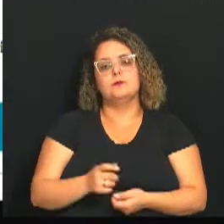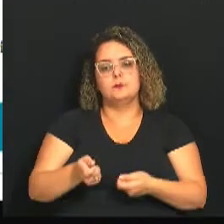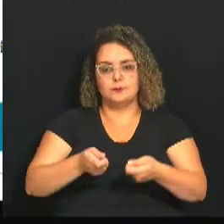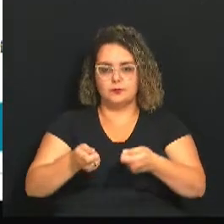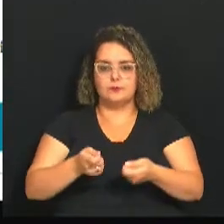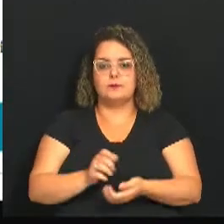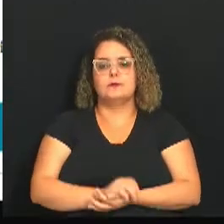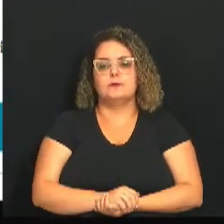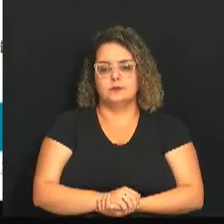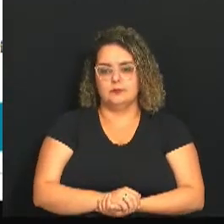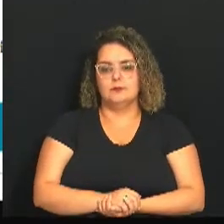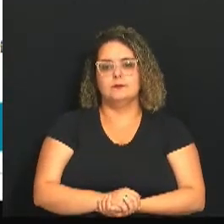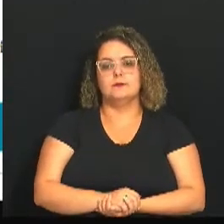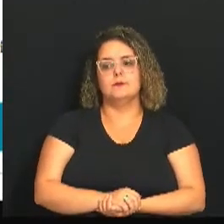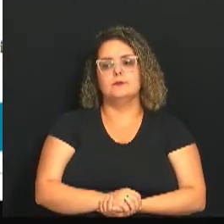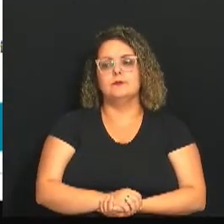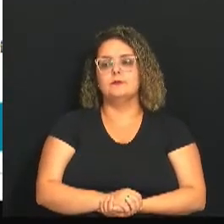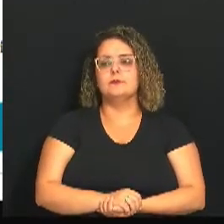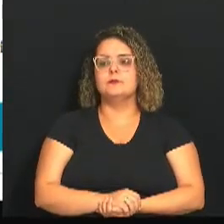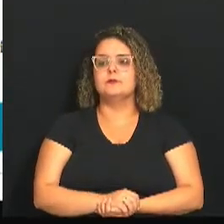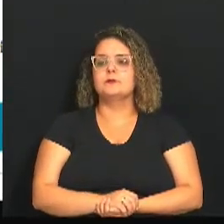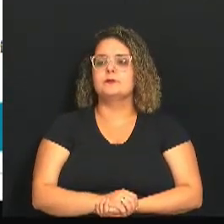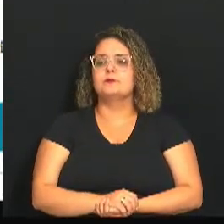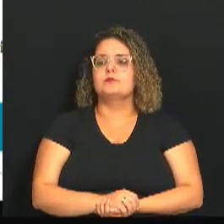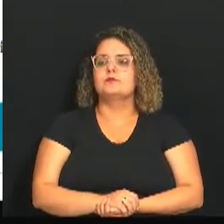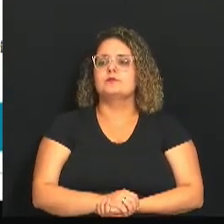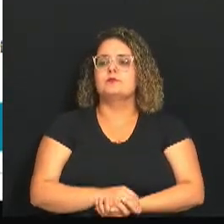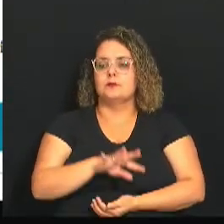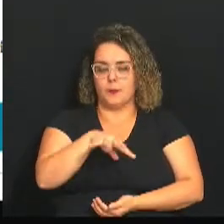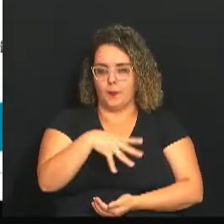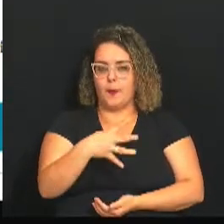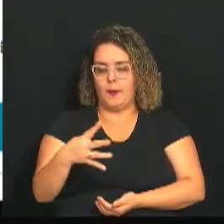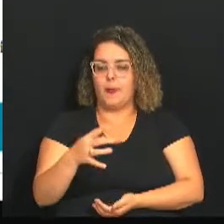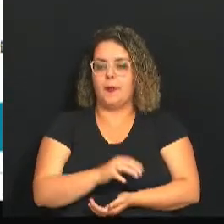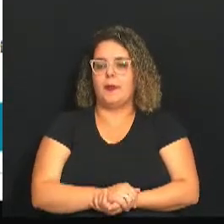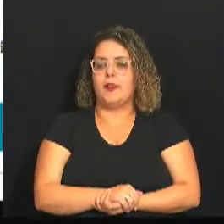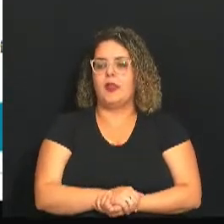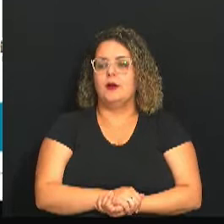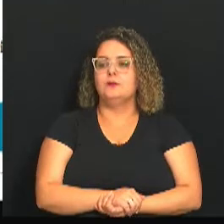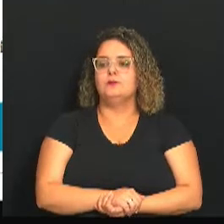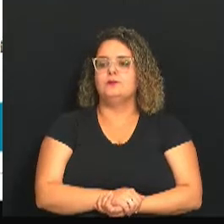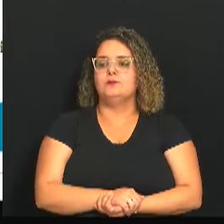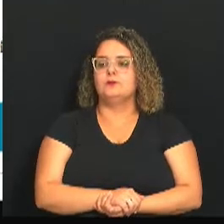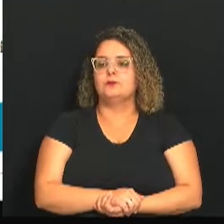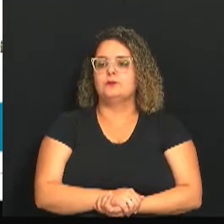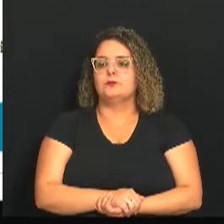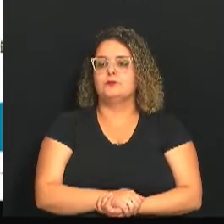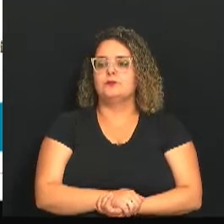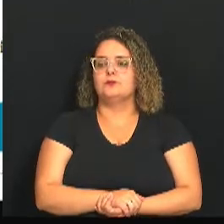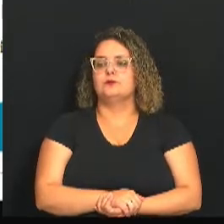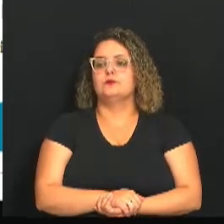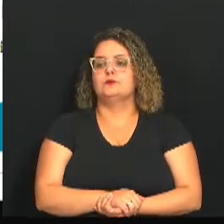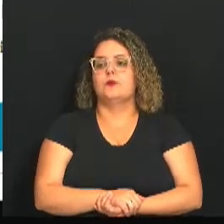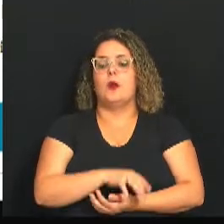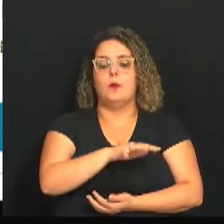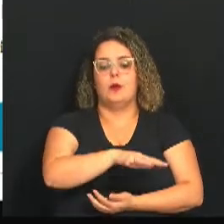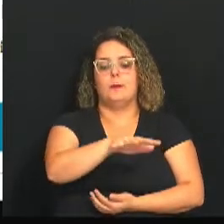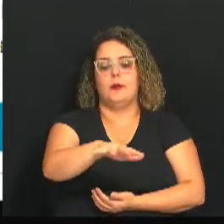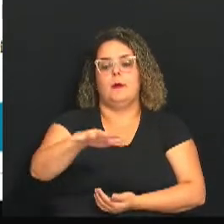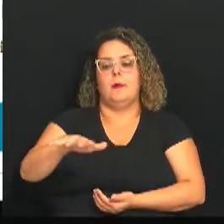Aqui a gente tem esse quadro, né, que ele nos mostra a questão por região da